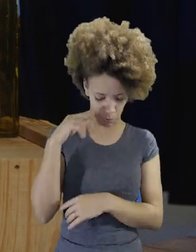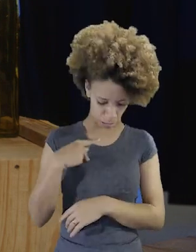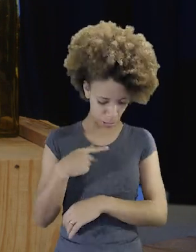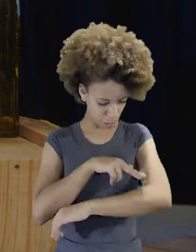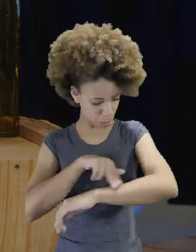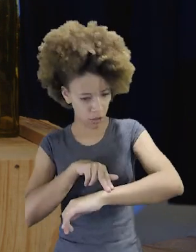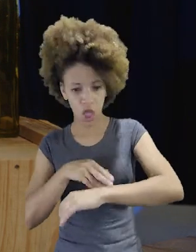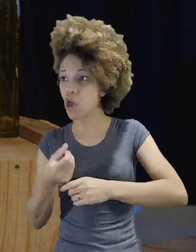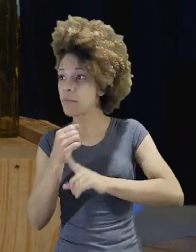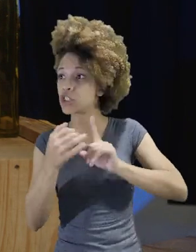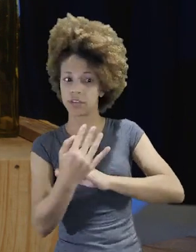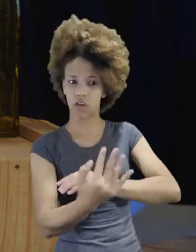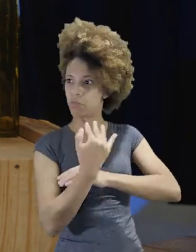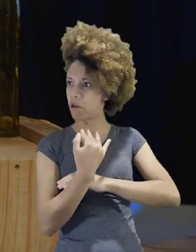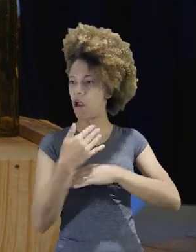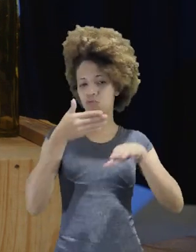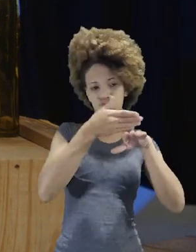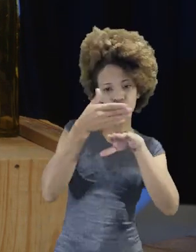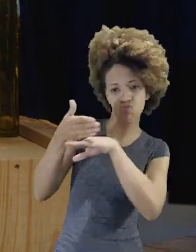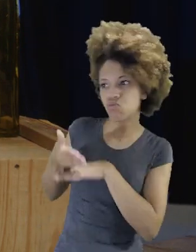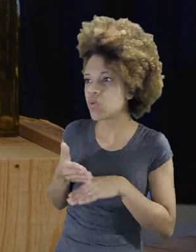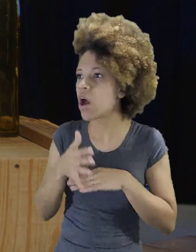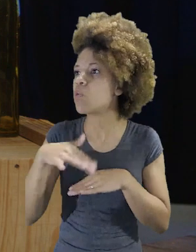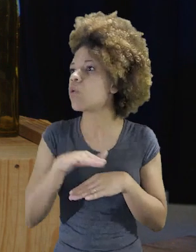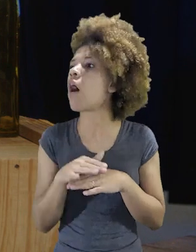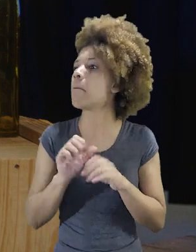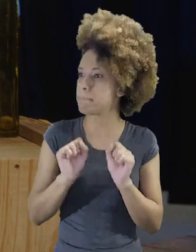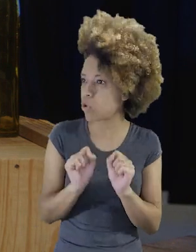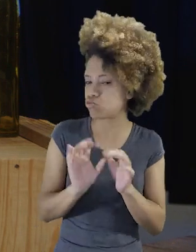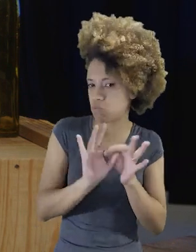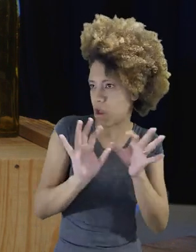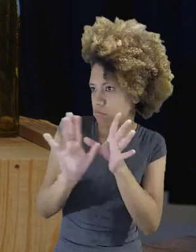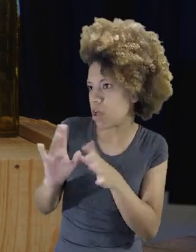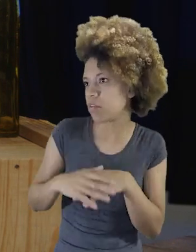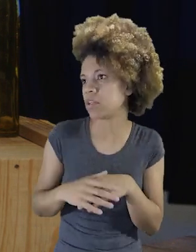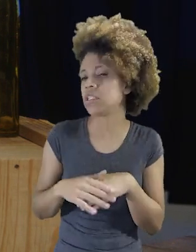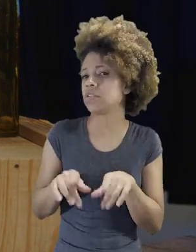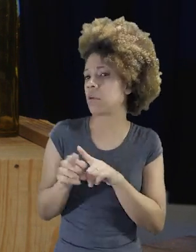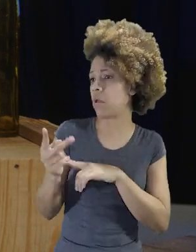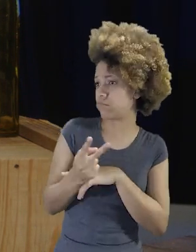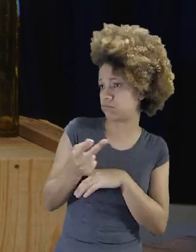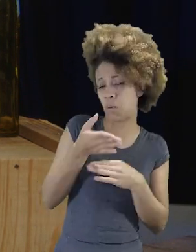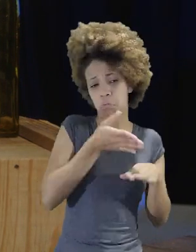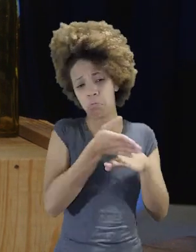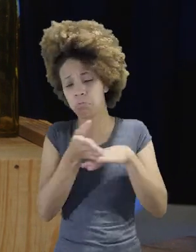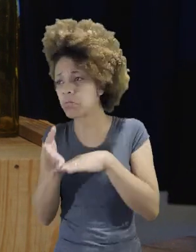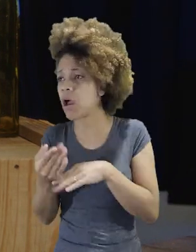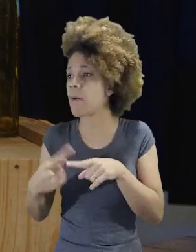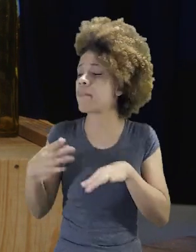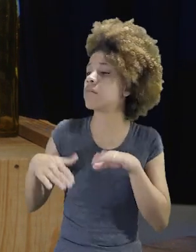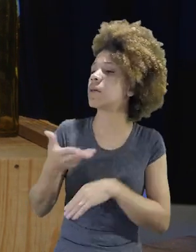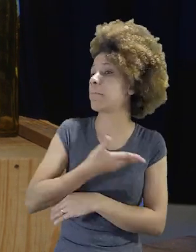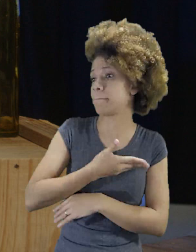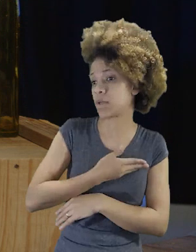entrar e e e as duras que eu não tomei e que às vezes os meus amigos do meu bairro que a gente tinha até mais grana